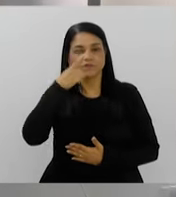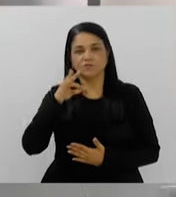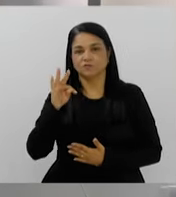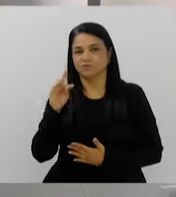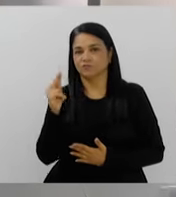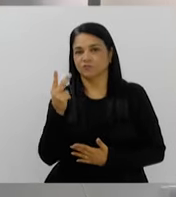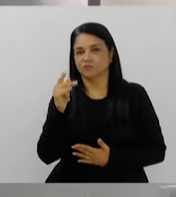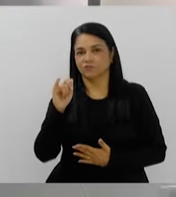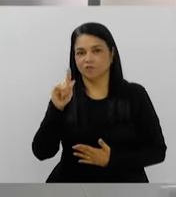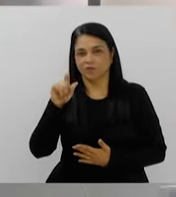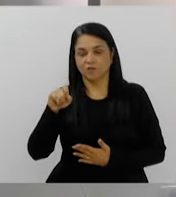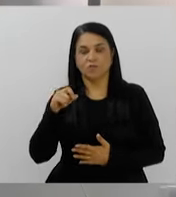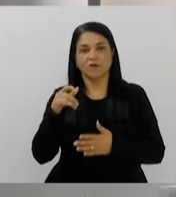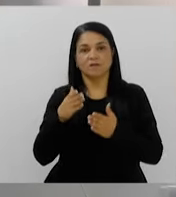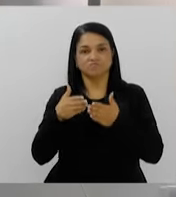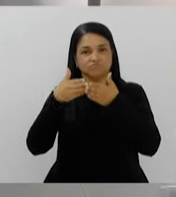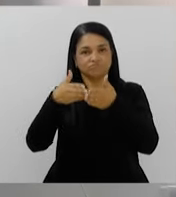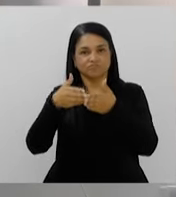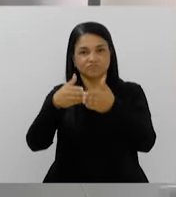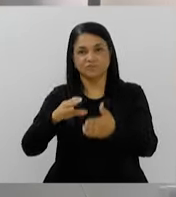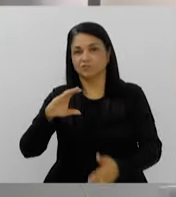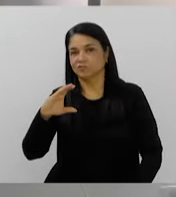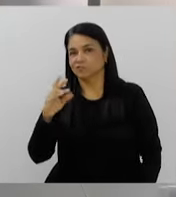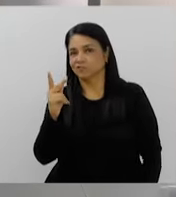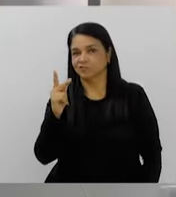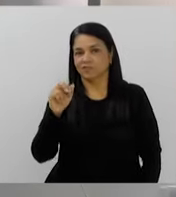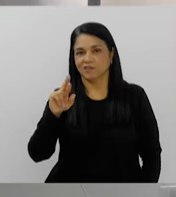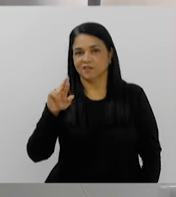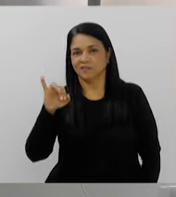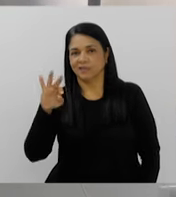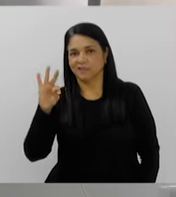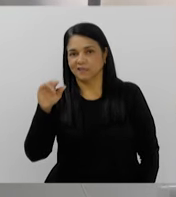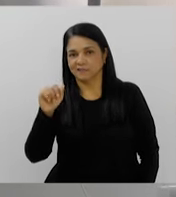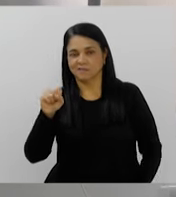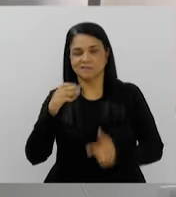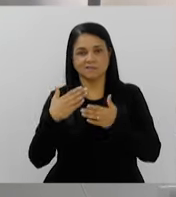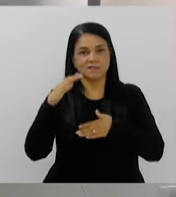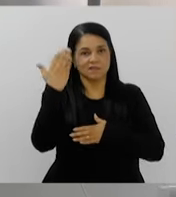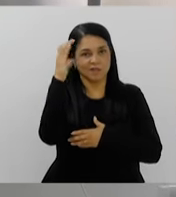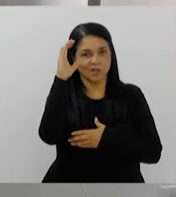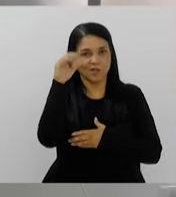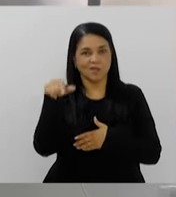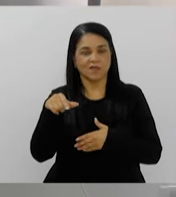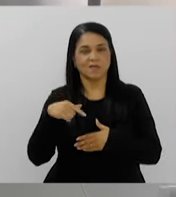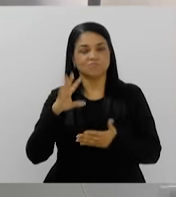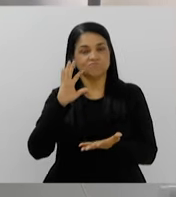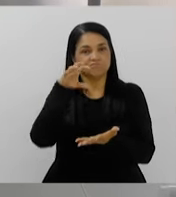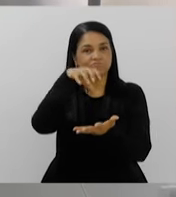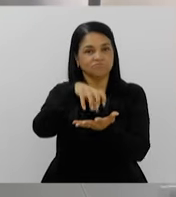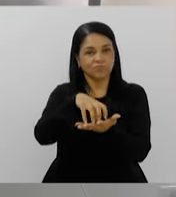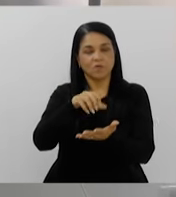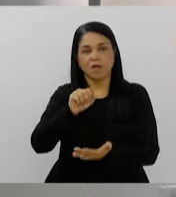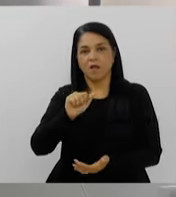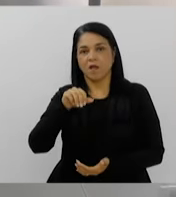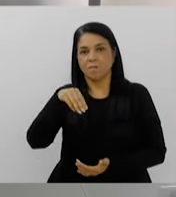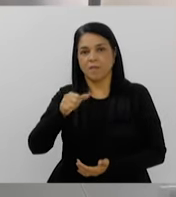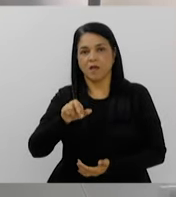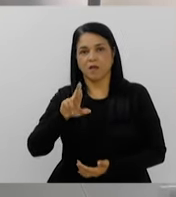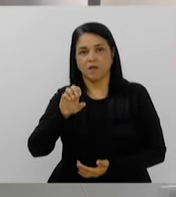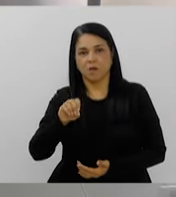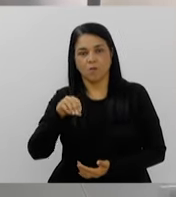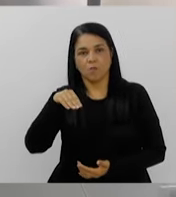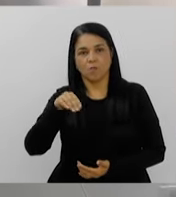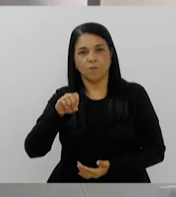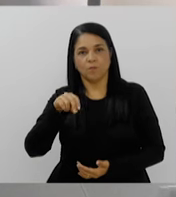denomina a estação de barcas de Charitas, localizada na cidade de Niterói, estado do Rio de Janeiro, como estação Paulo Gustavo Amaral de Monteiro, ou